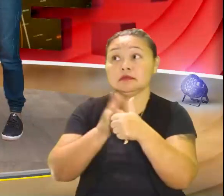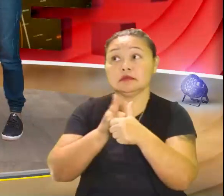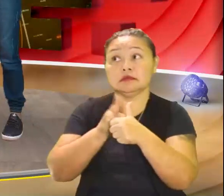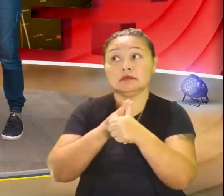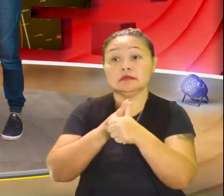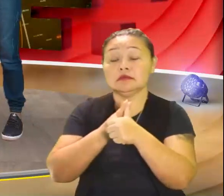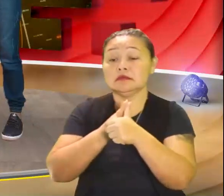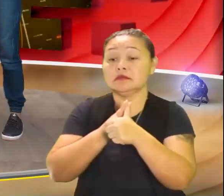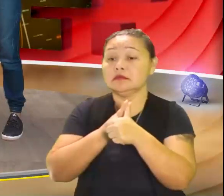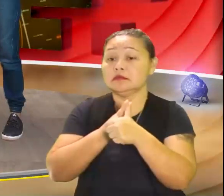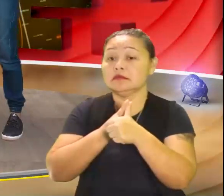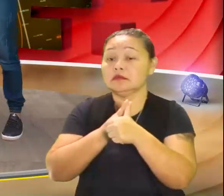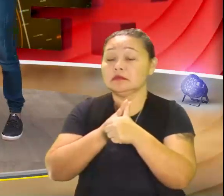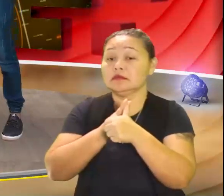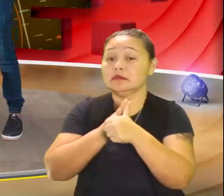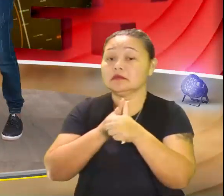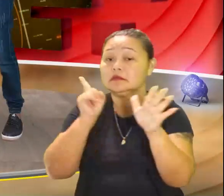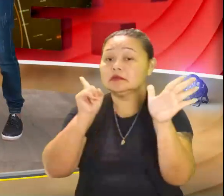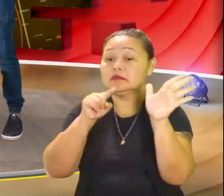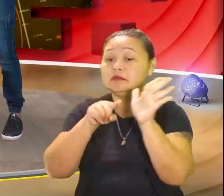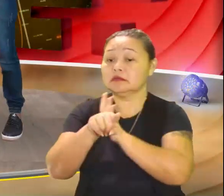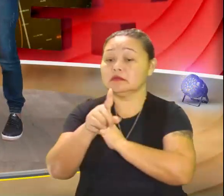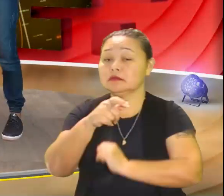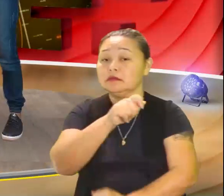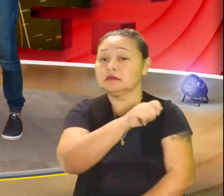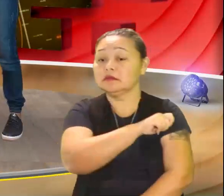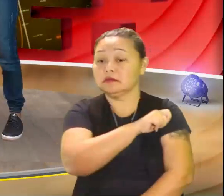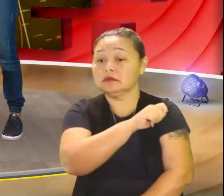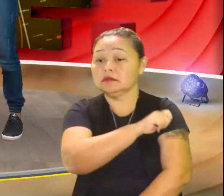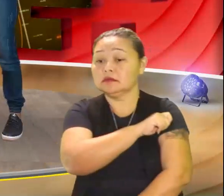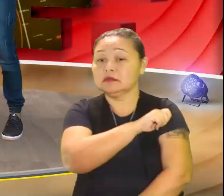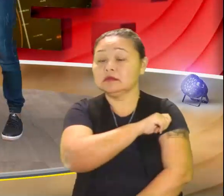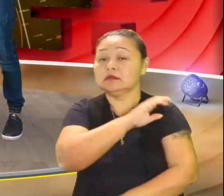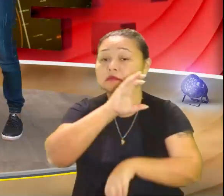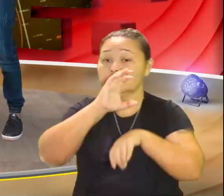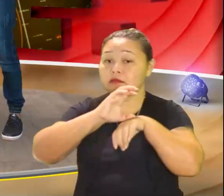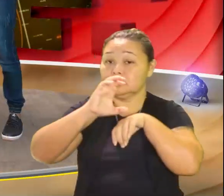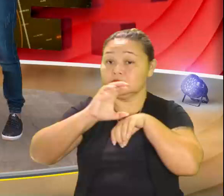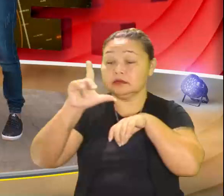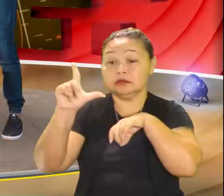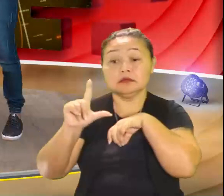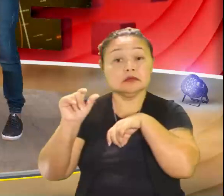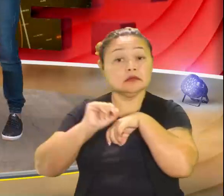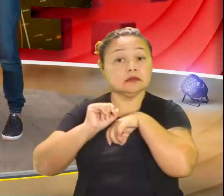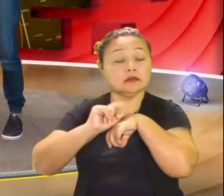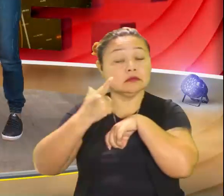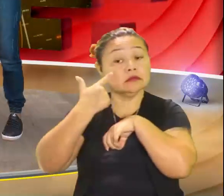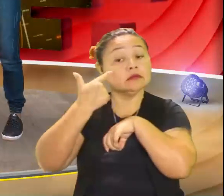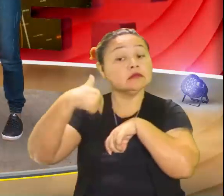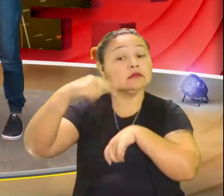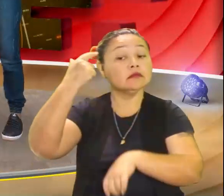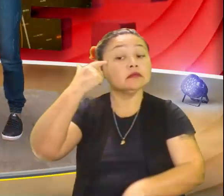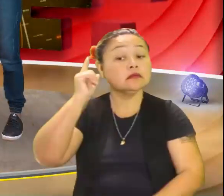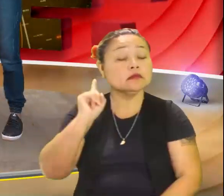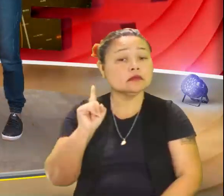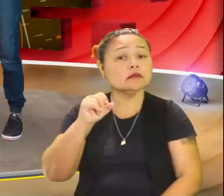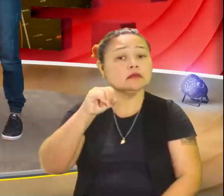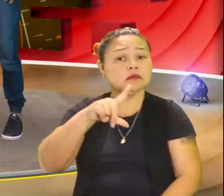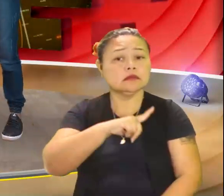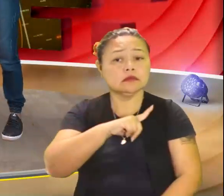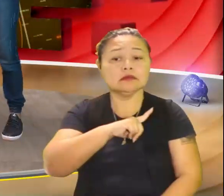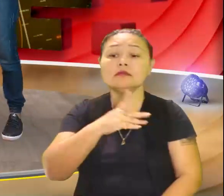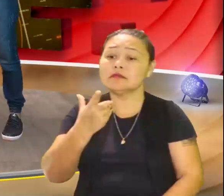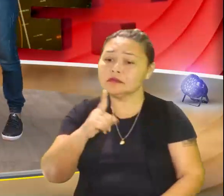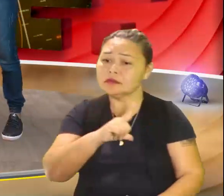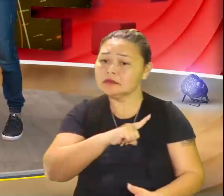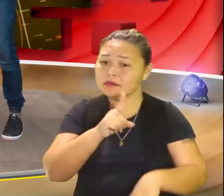Primeiro, eu sempre faço essa pergunta com os alunos do cursinho. E eu não quero escutar a resposta, eu só quero que eles pensem. Você tem